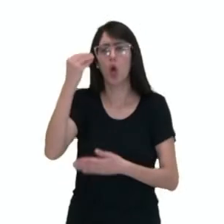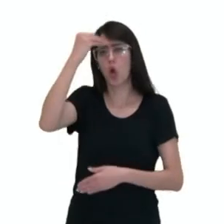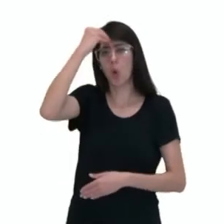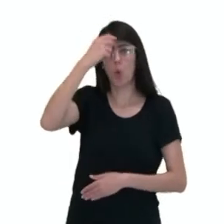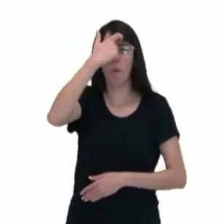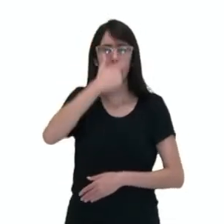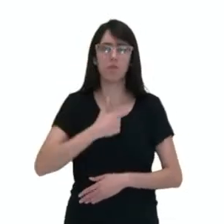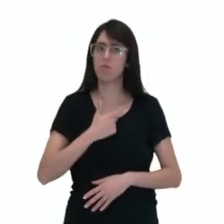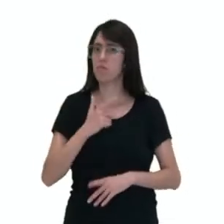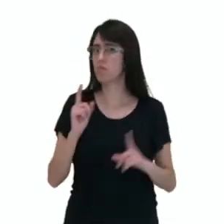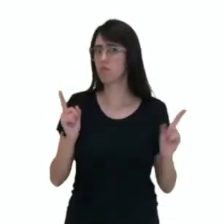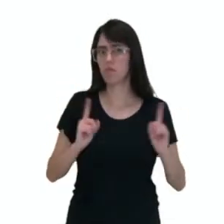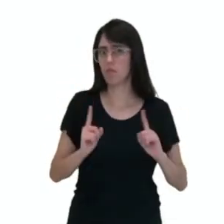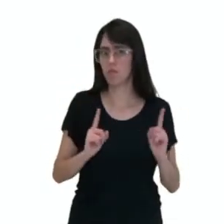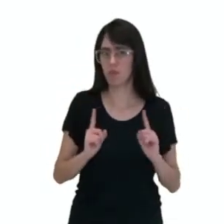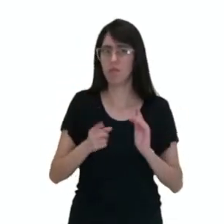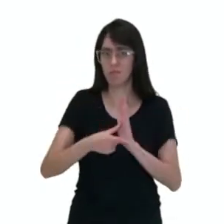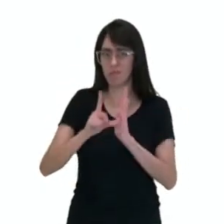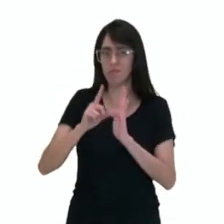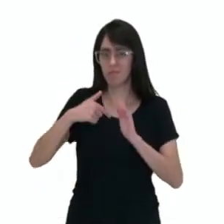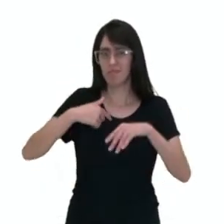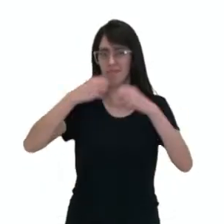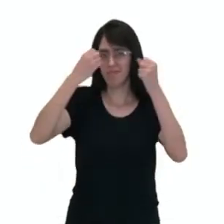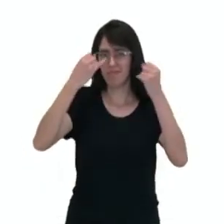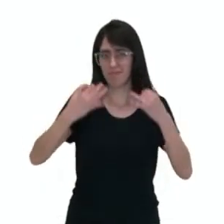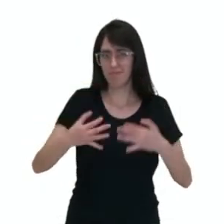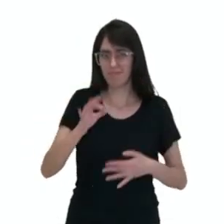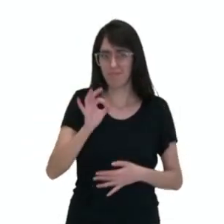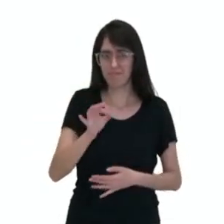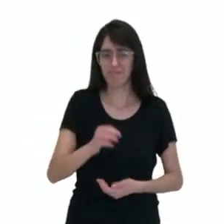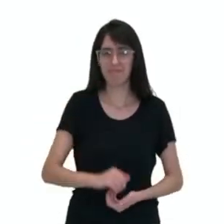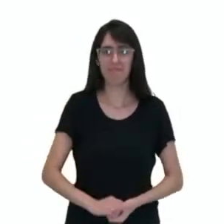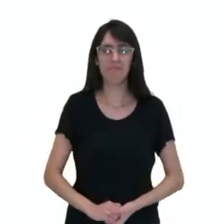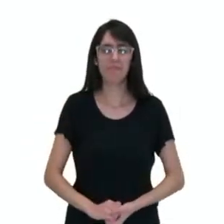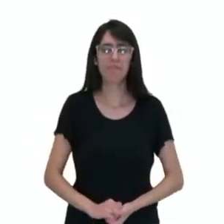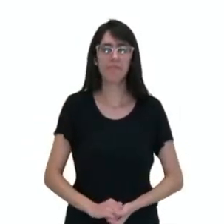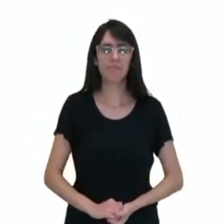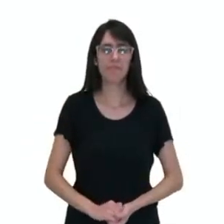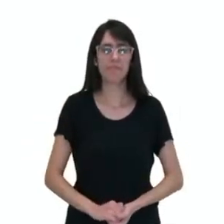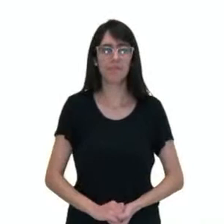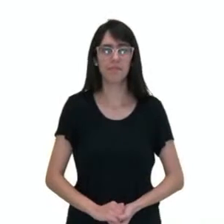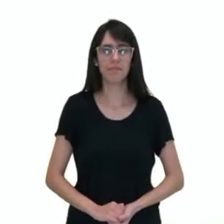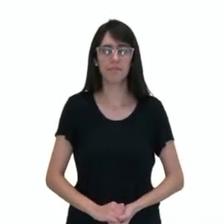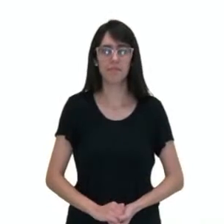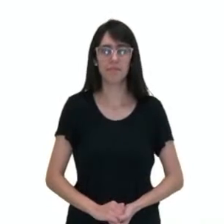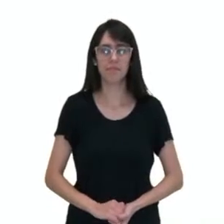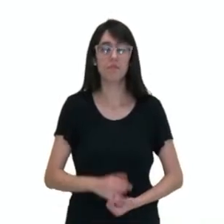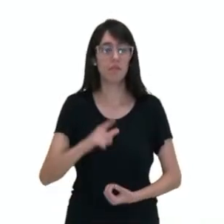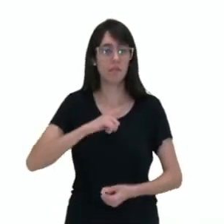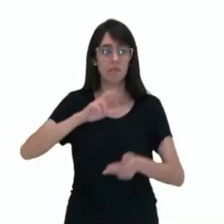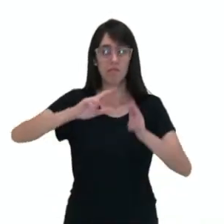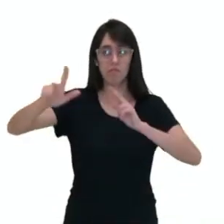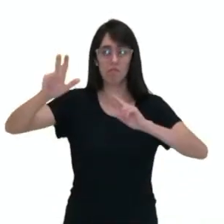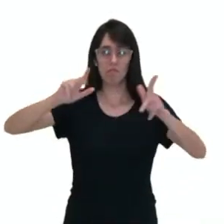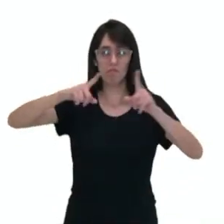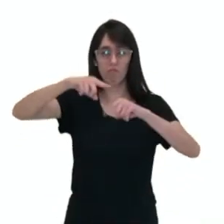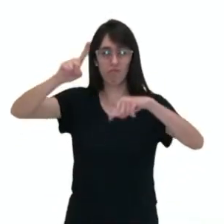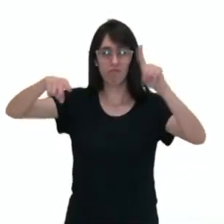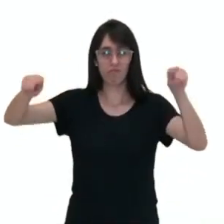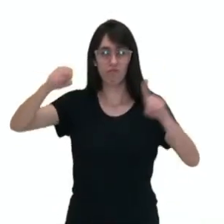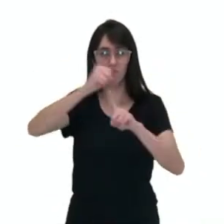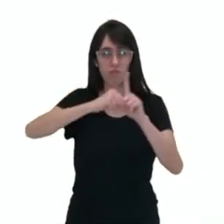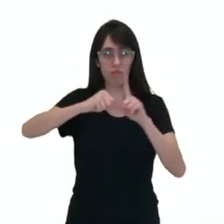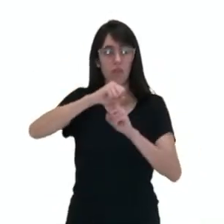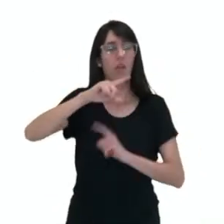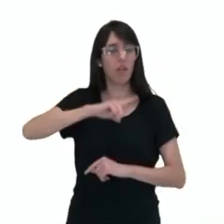sujeitos, como acabamos de ver aqui sobre o discurso da meritocracia. E essas desigualdades, elas se desenvolvem na